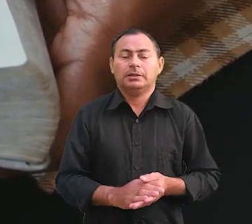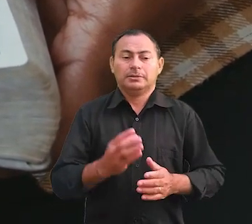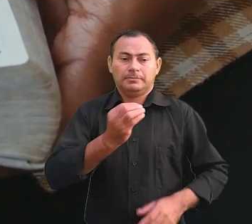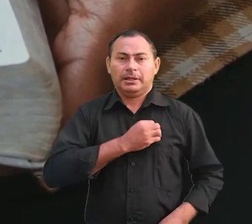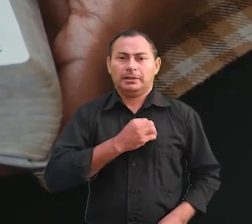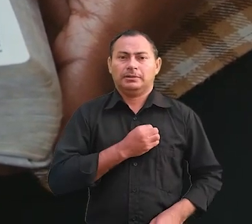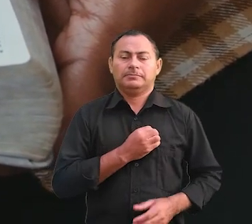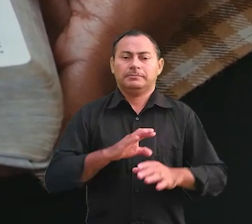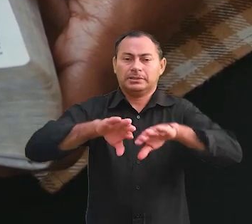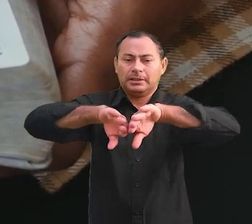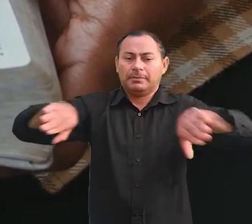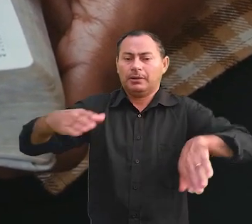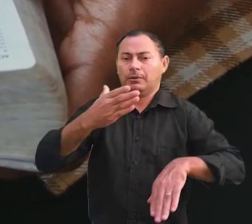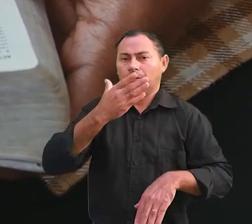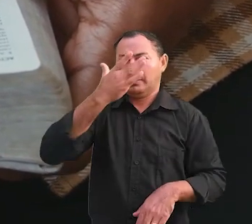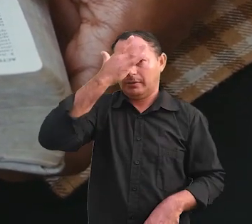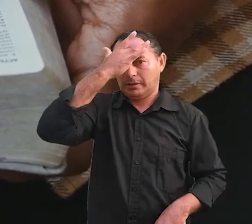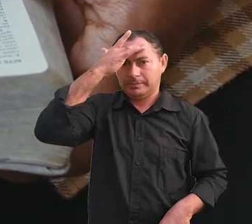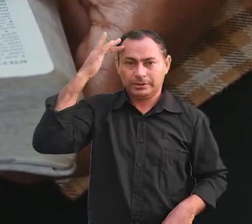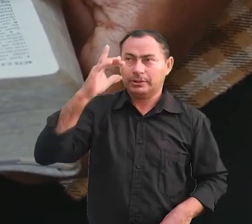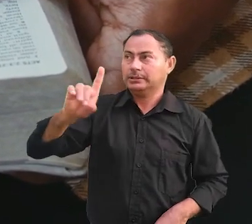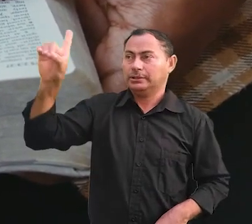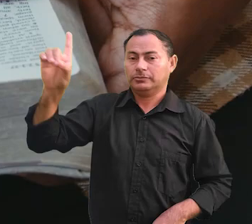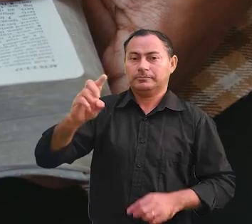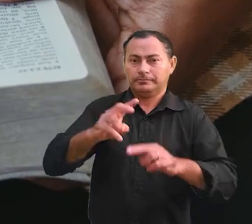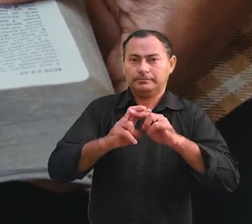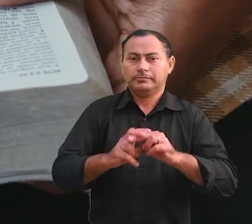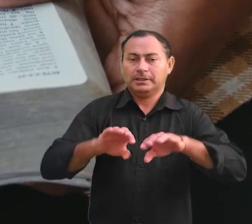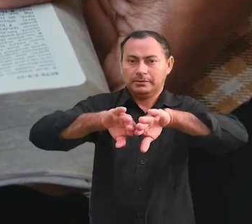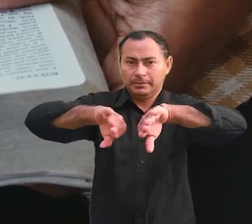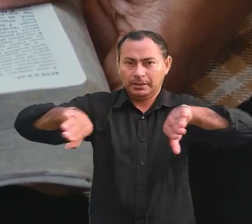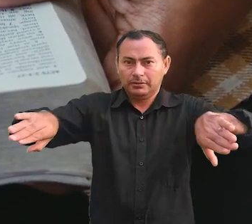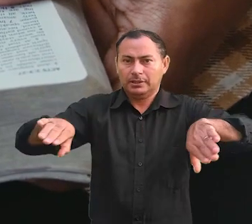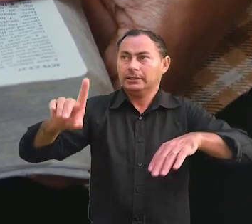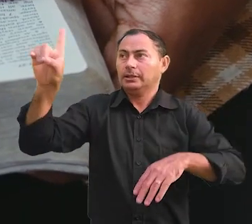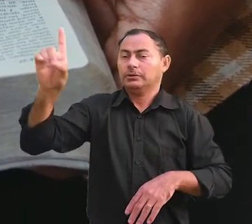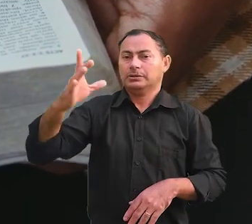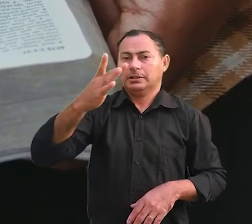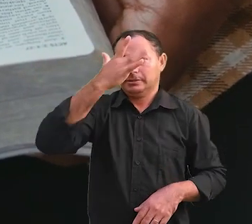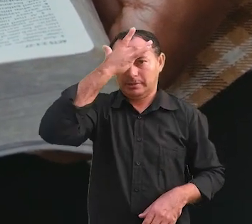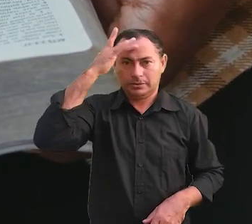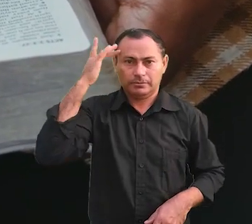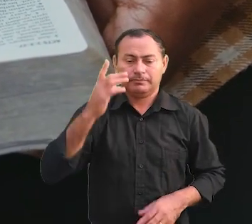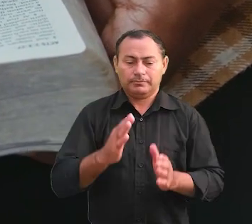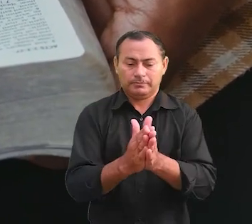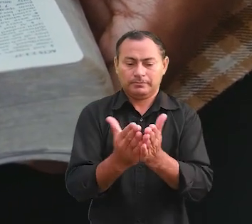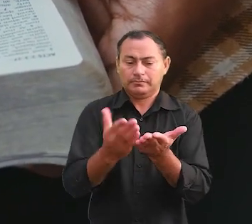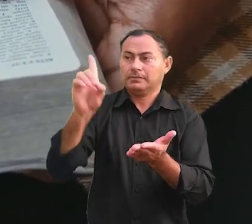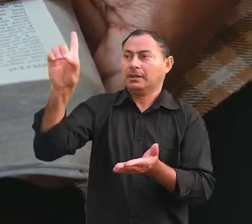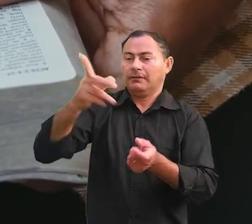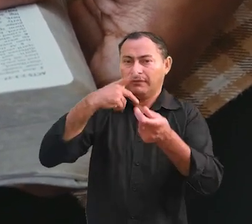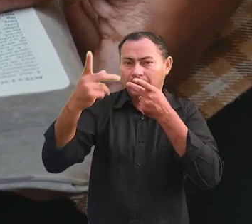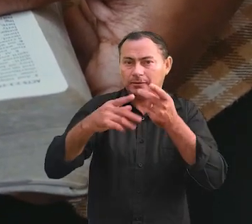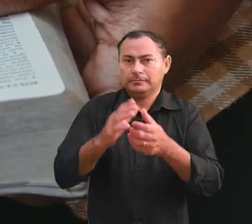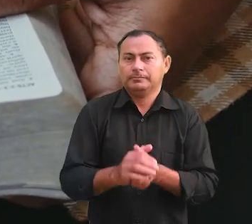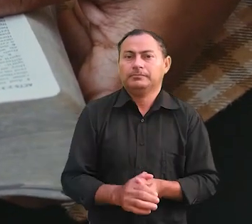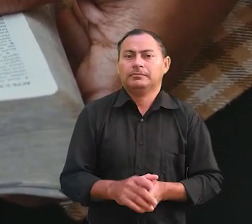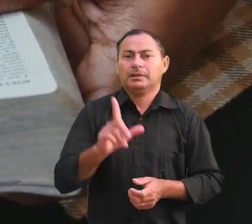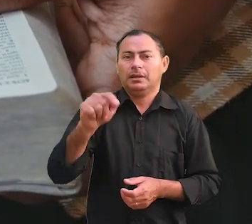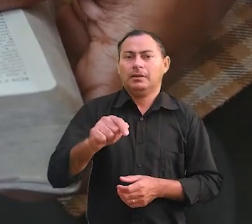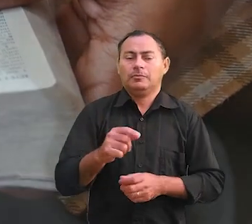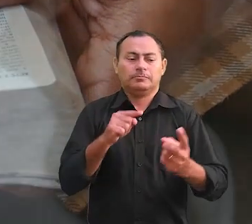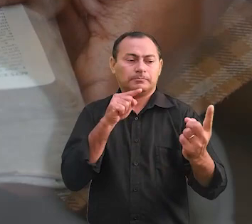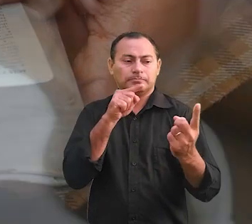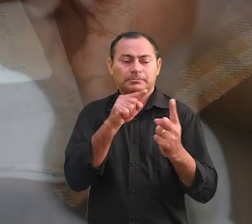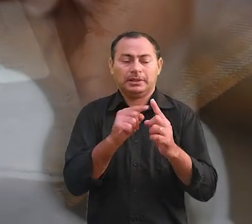e esse pecado separa o homem de Deus é sobre essa separação entre Deus eo homem que a bíblia trata